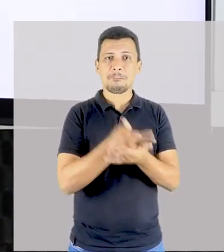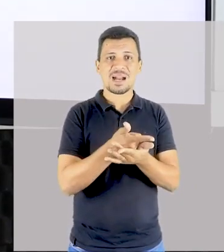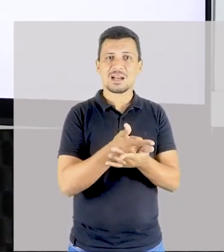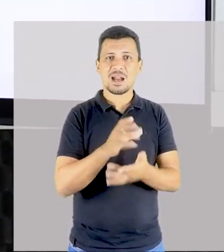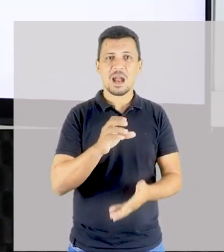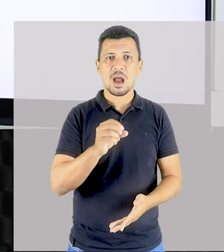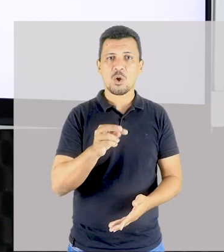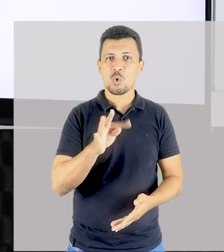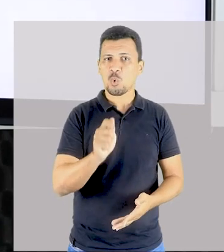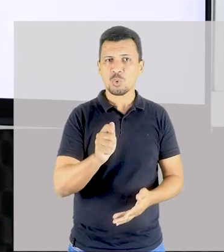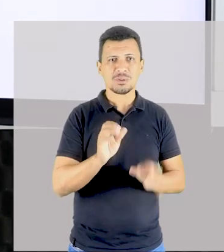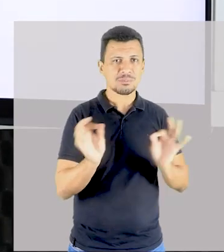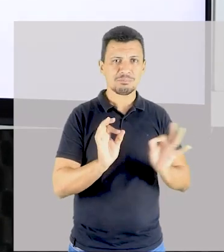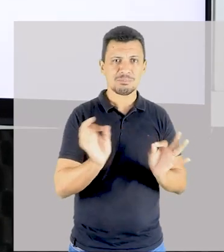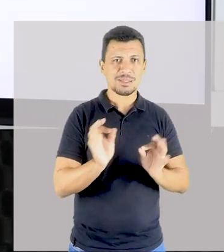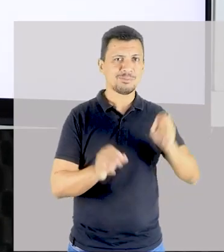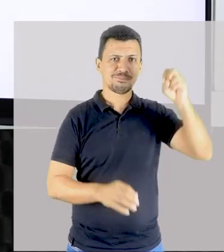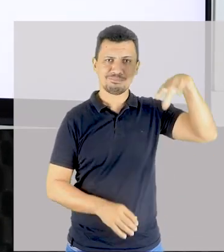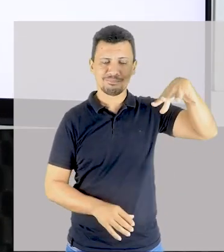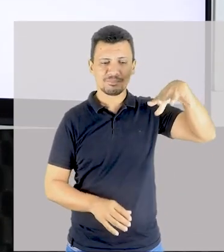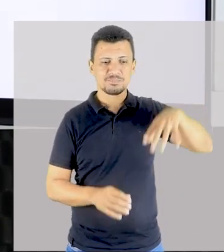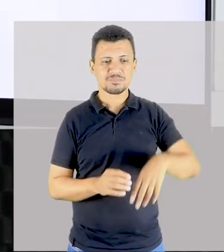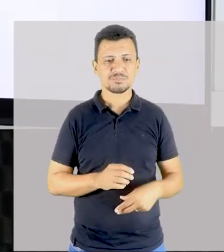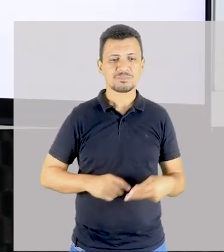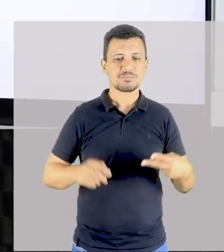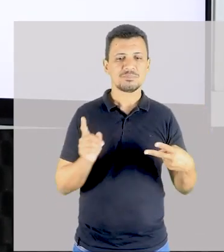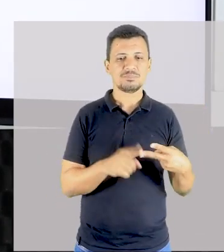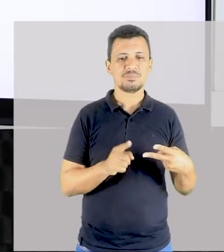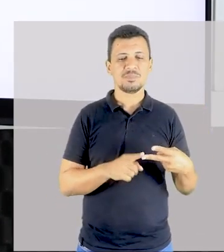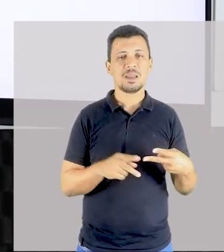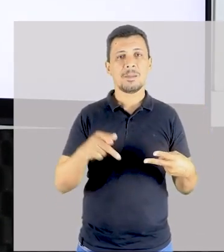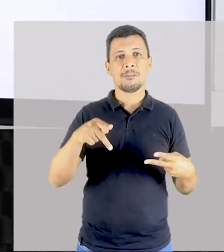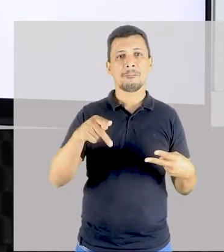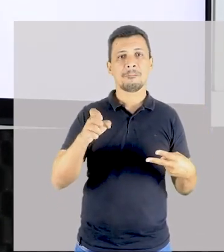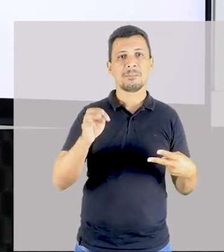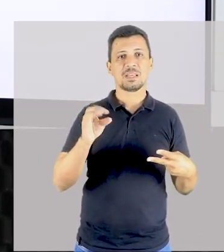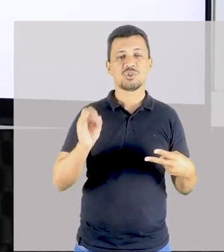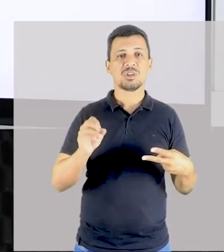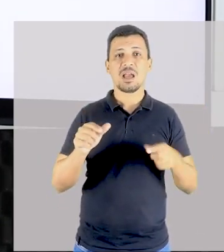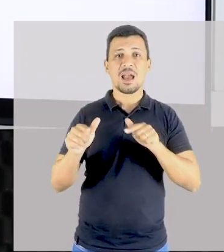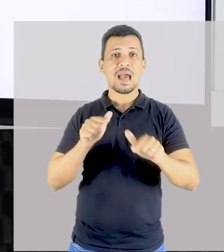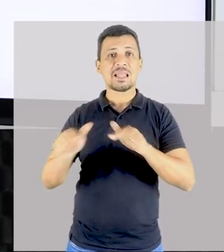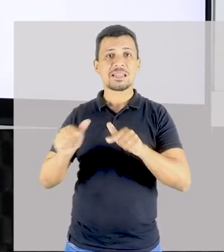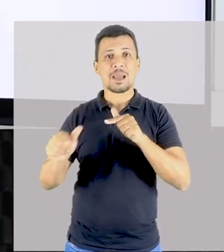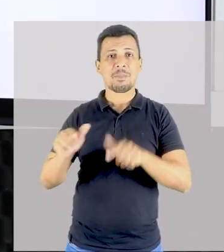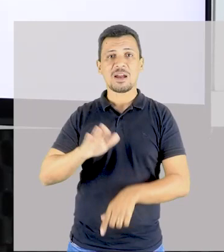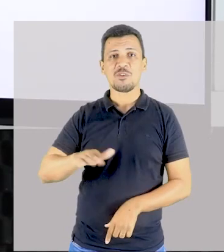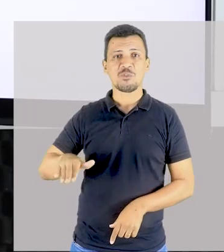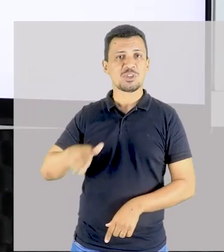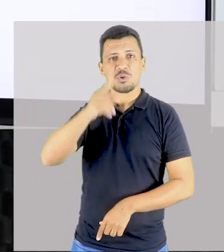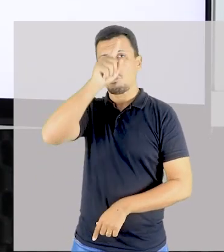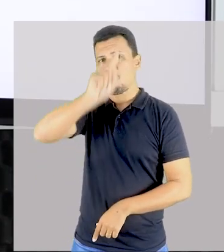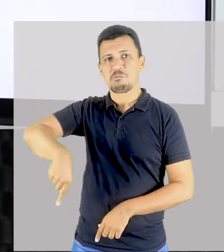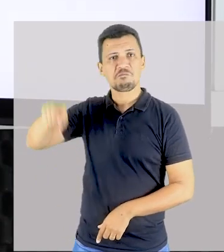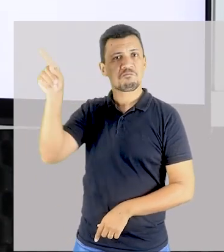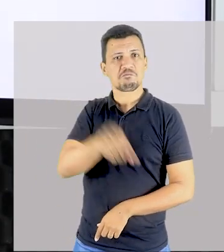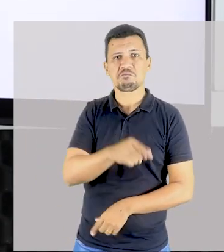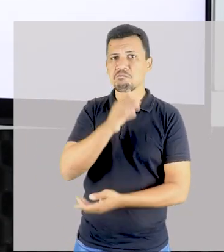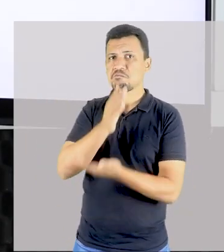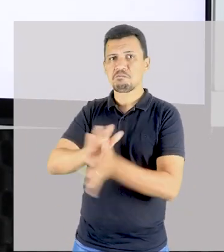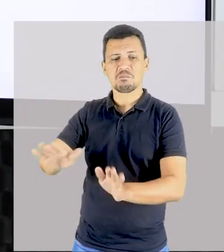okama de ratificação do trabalho infantil chamado Pet o cadastro único também que provavelmente vocês conhecem